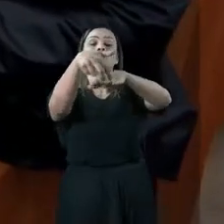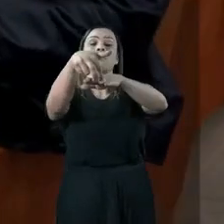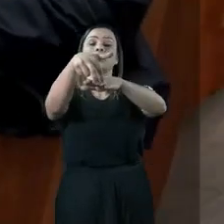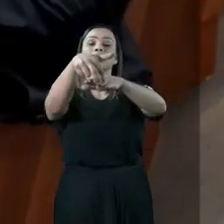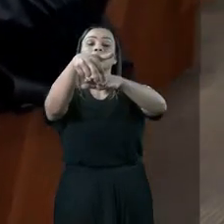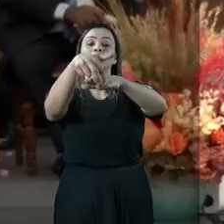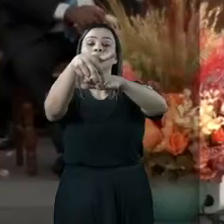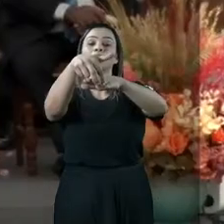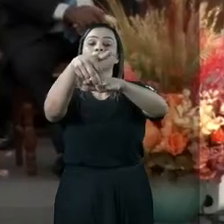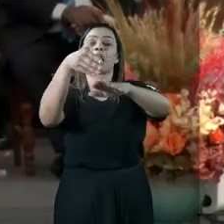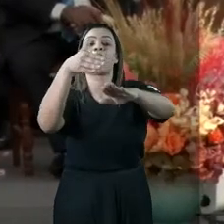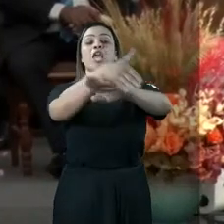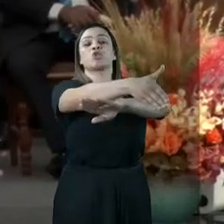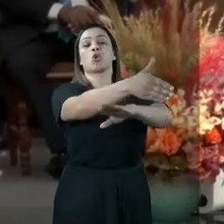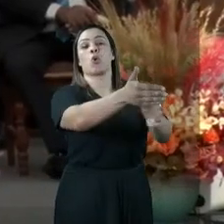lado.